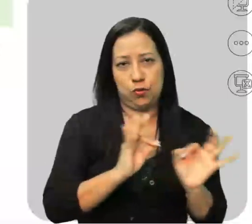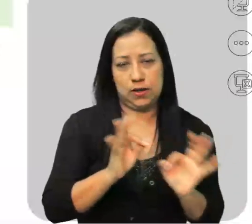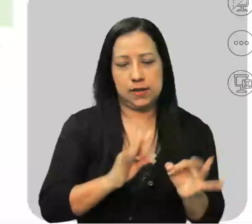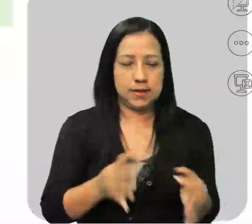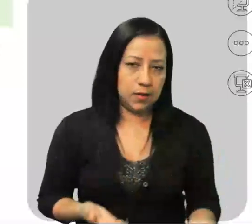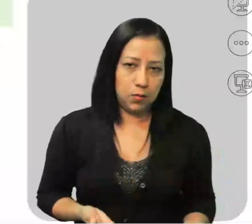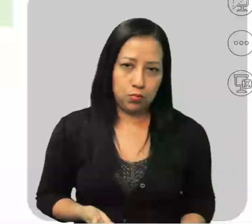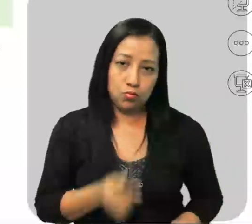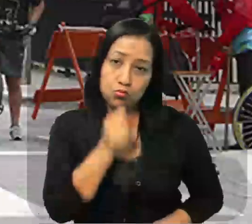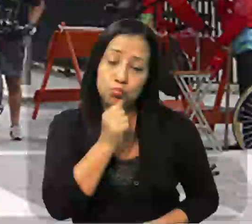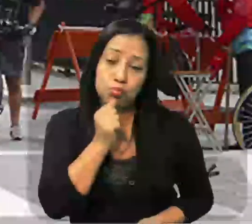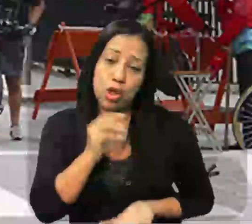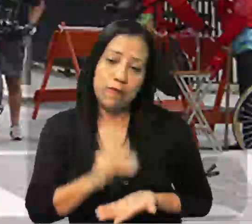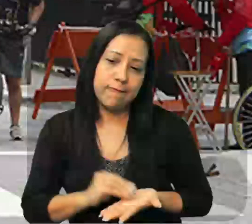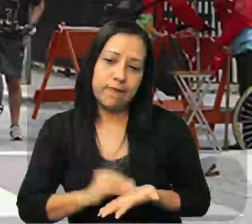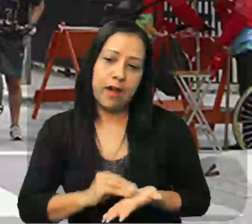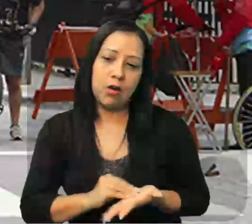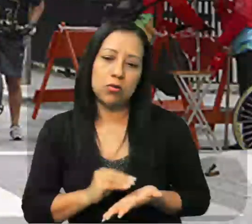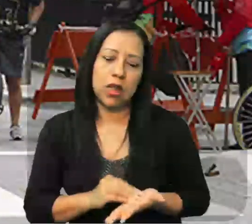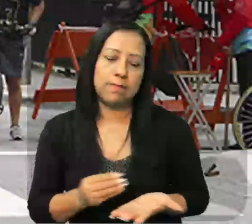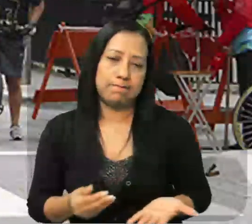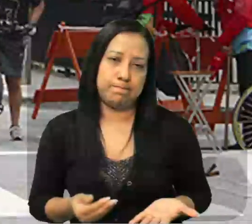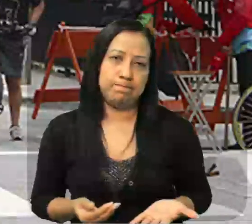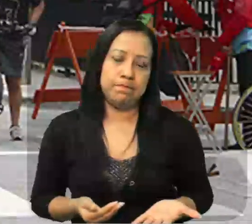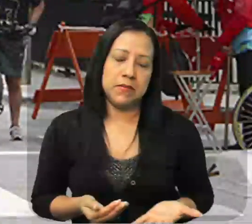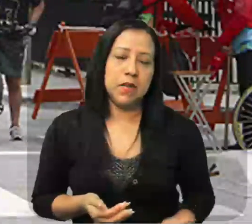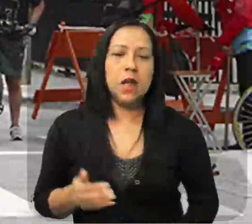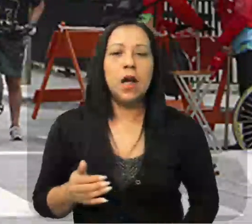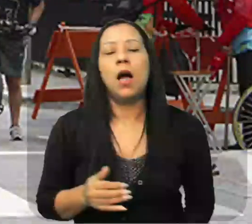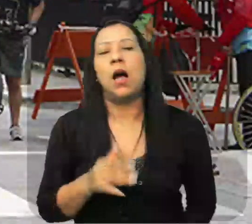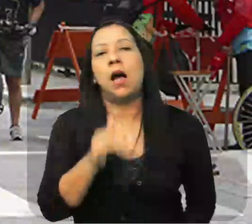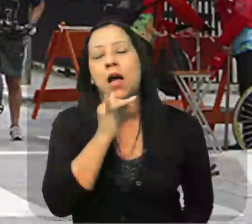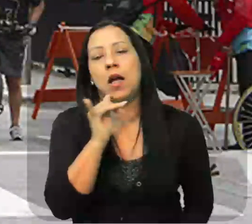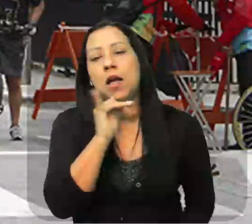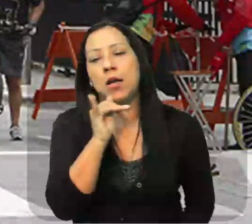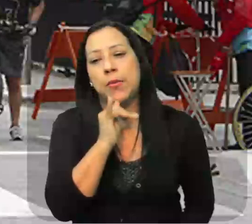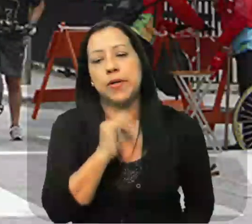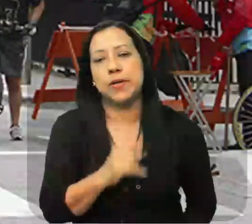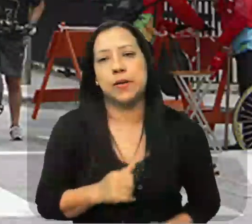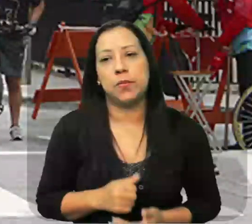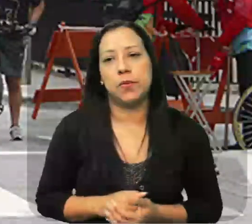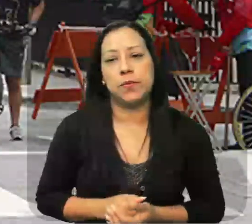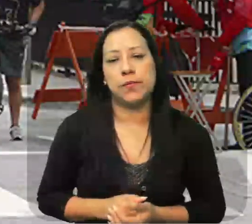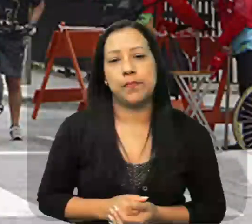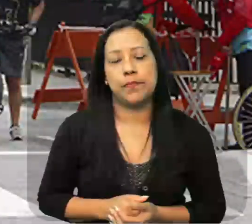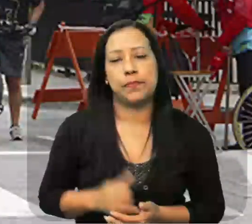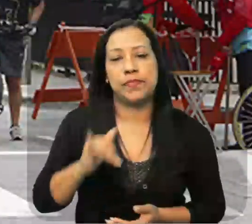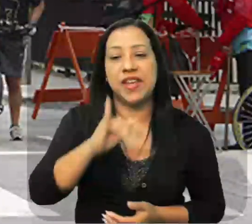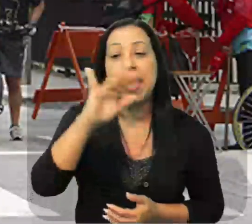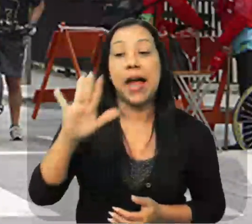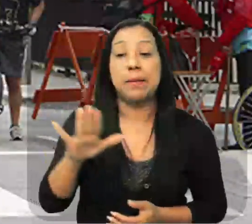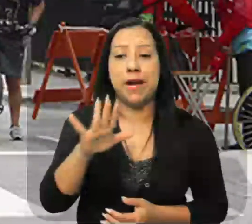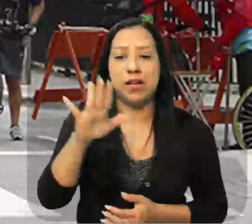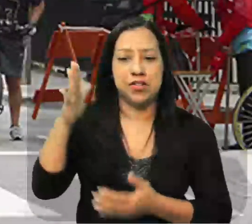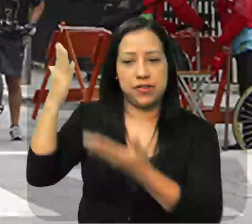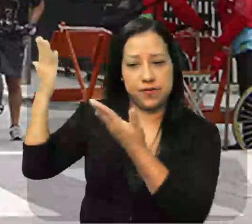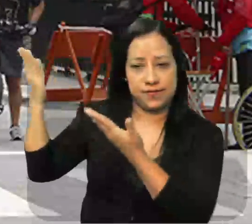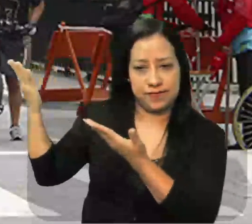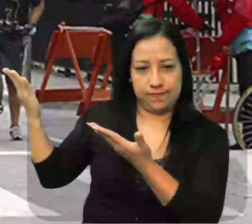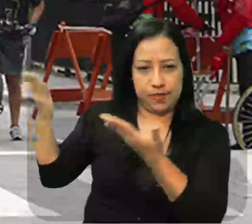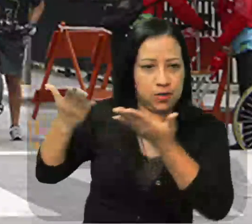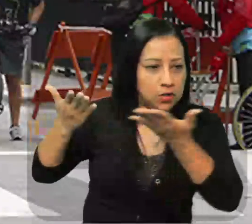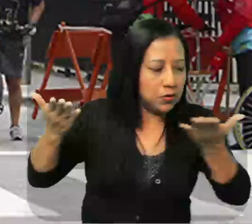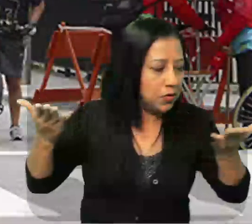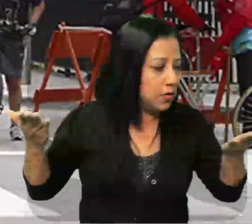cidades. Professor, o senhor pode dar um exemplo, professor? Olha, a gente pode falar,